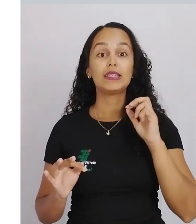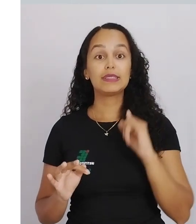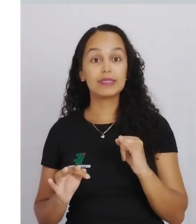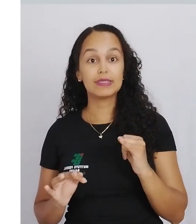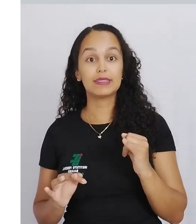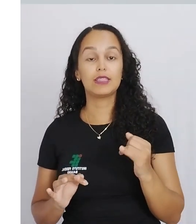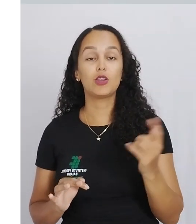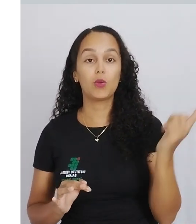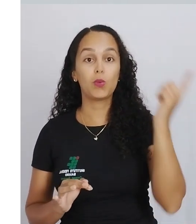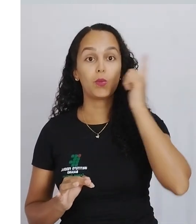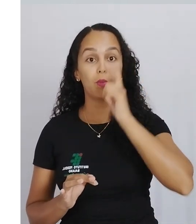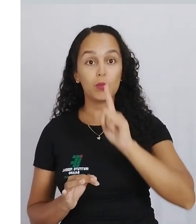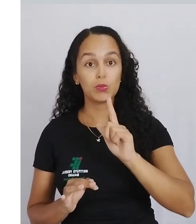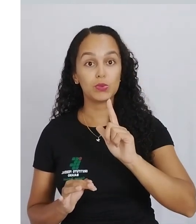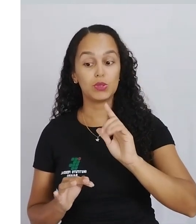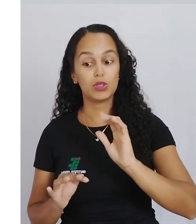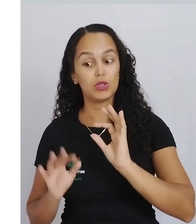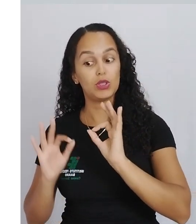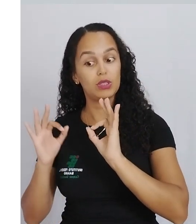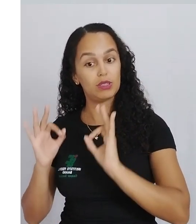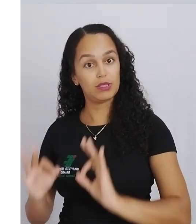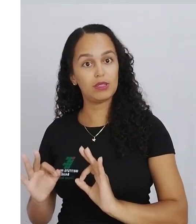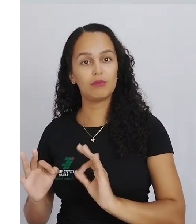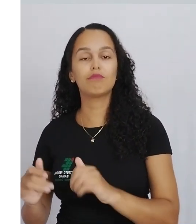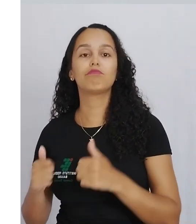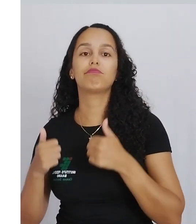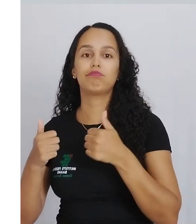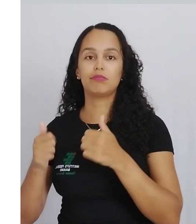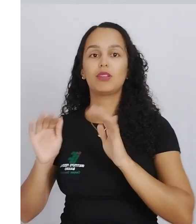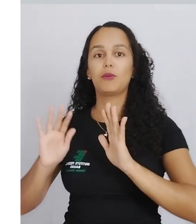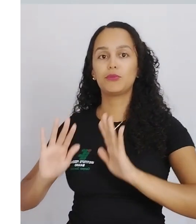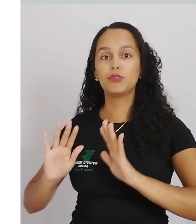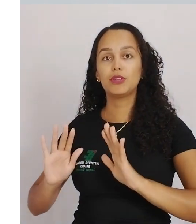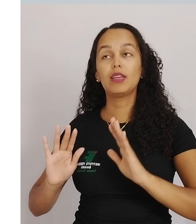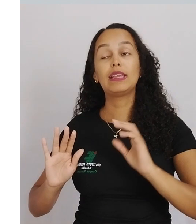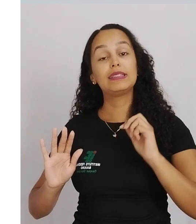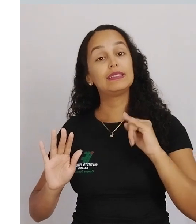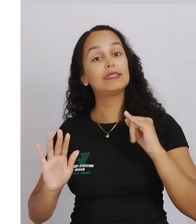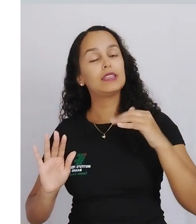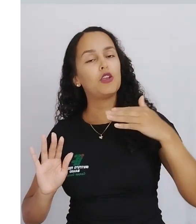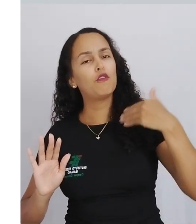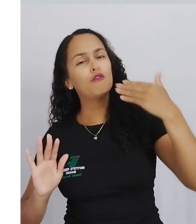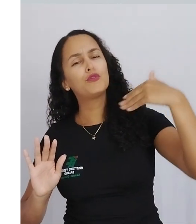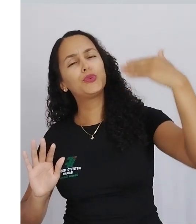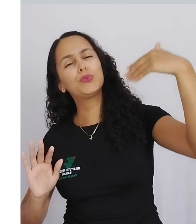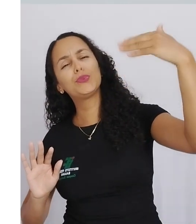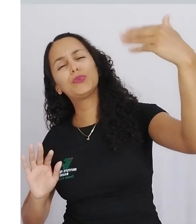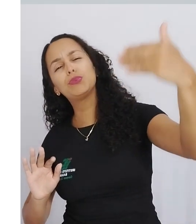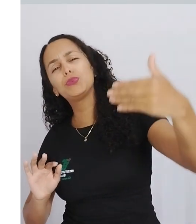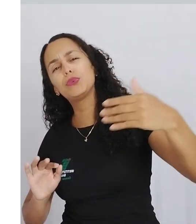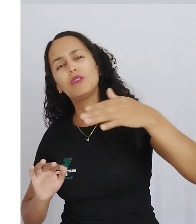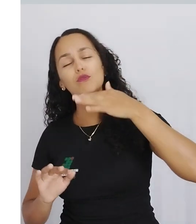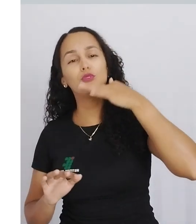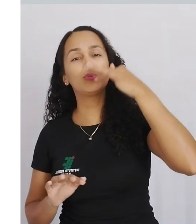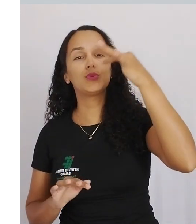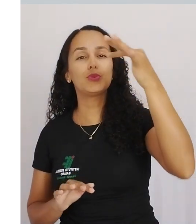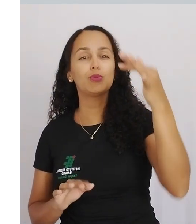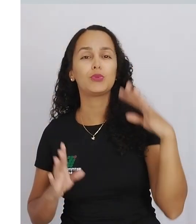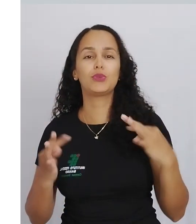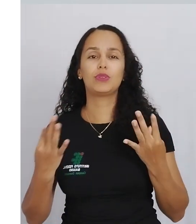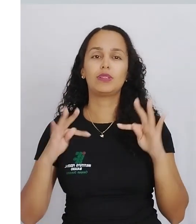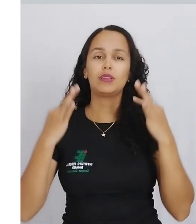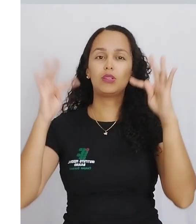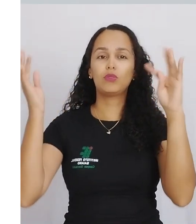se até o momento ela foi corroborada, aquilo está certo, né? Se no futuro surgir uma